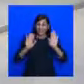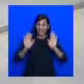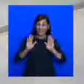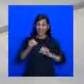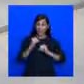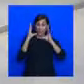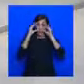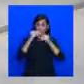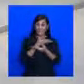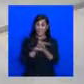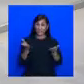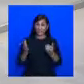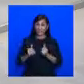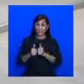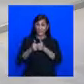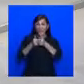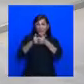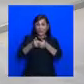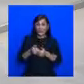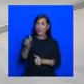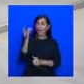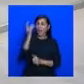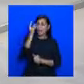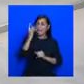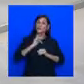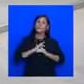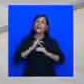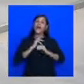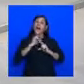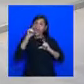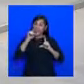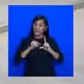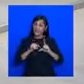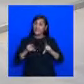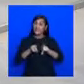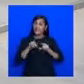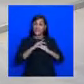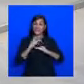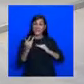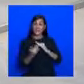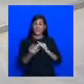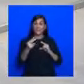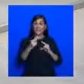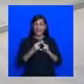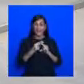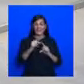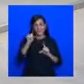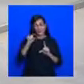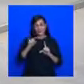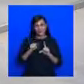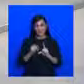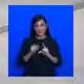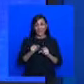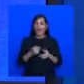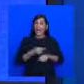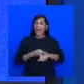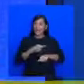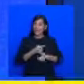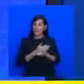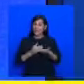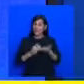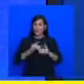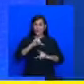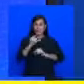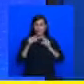Olá, muito boa noite a todos que nos acompanham ao vivo pela Rede TV e também através das mídias sociais da Caixa e da Rede TV. Está no